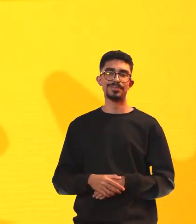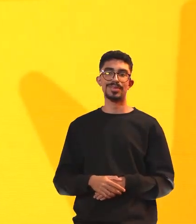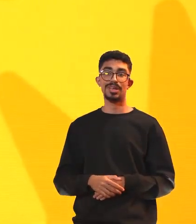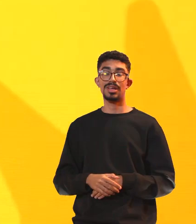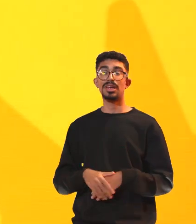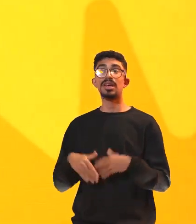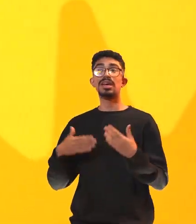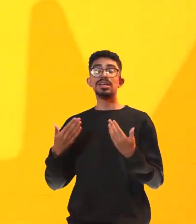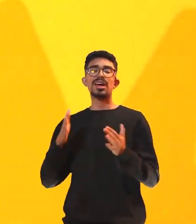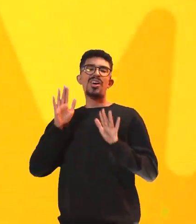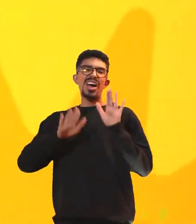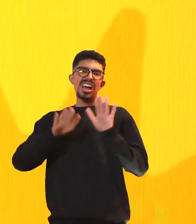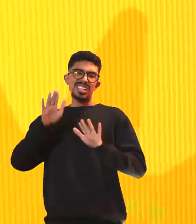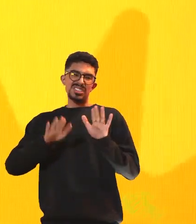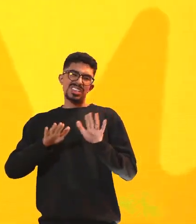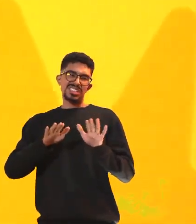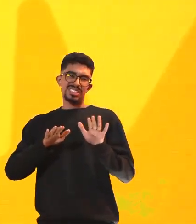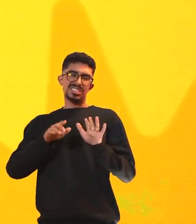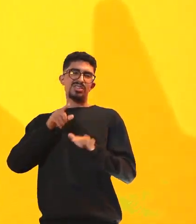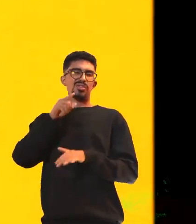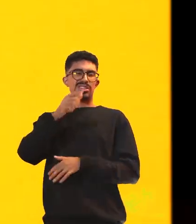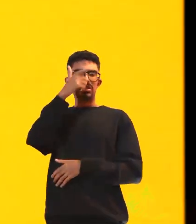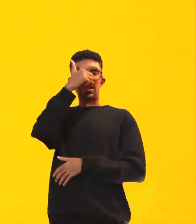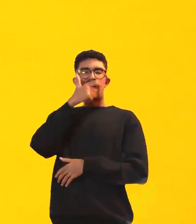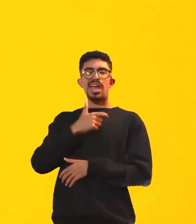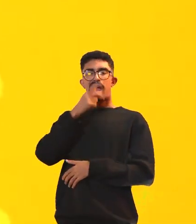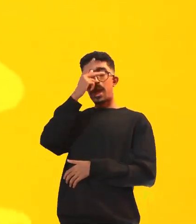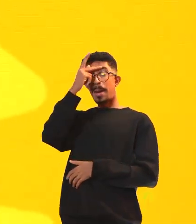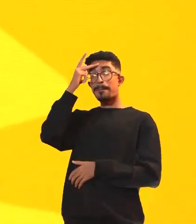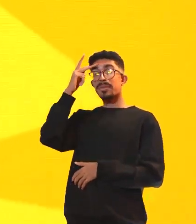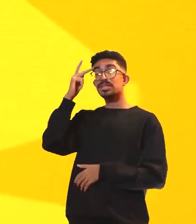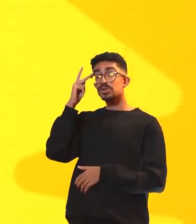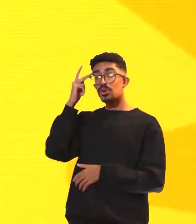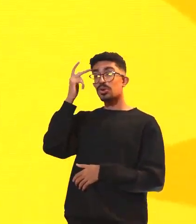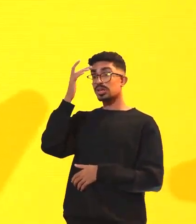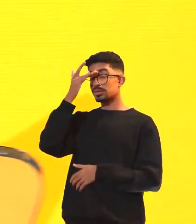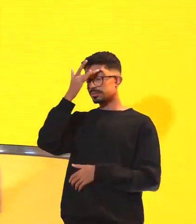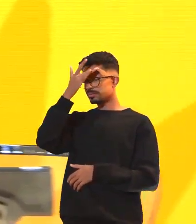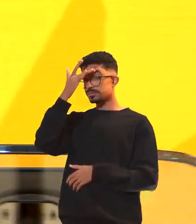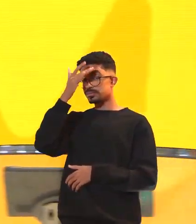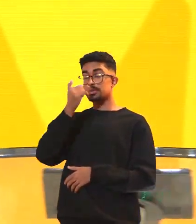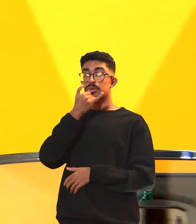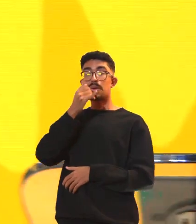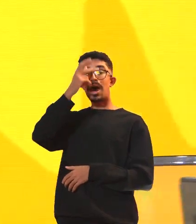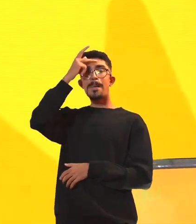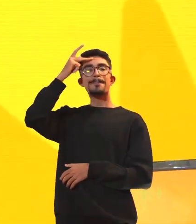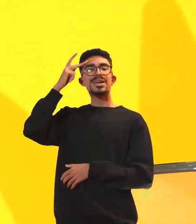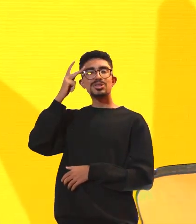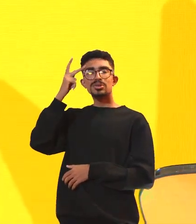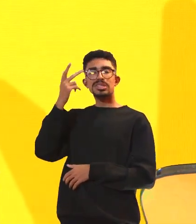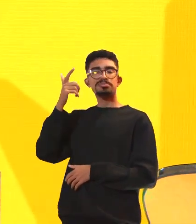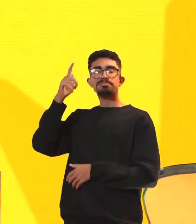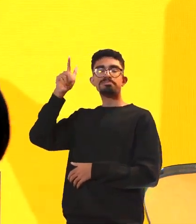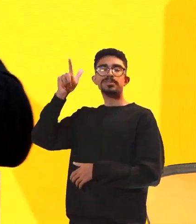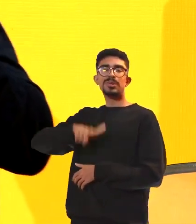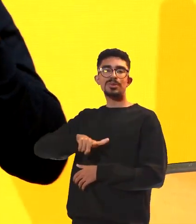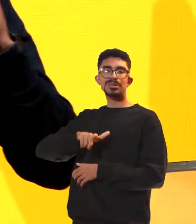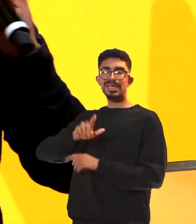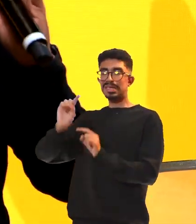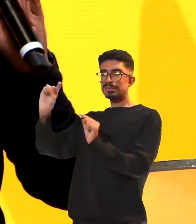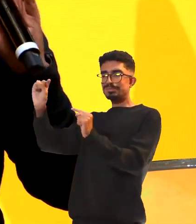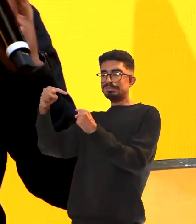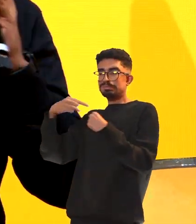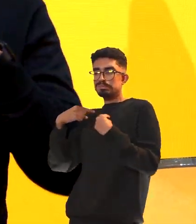dar uma bronca no seu filho. Hoje em dia a gente não pode dar bronca no filho, porque dizer não para criança é traumático. Parênteses, pastor de crianças falando